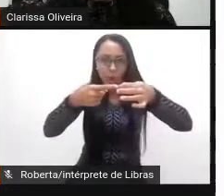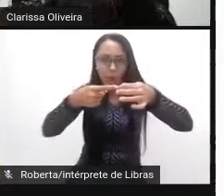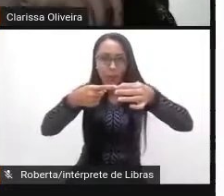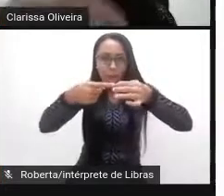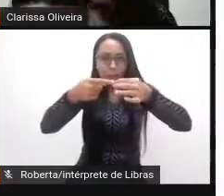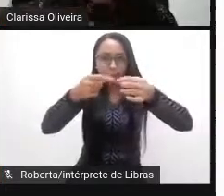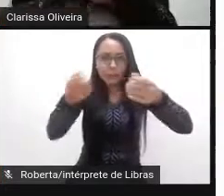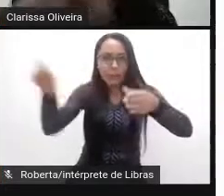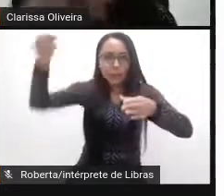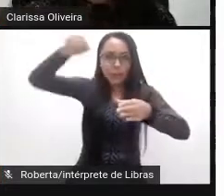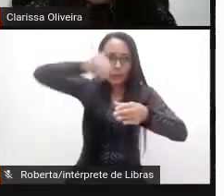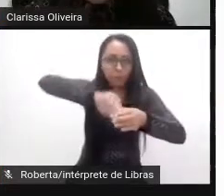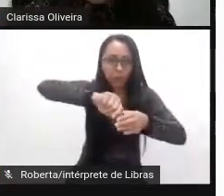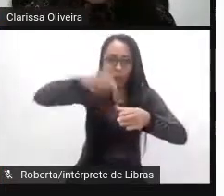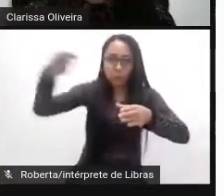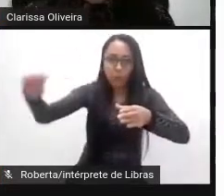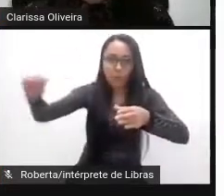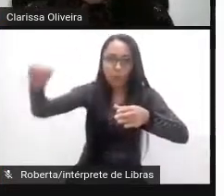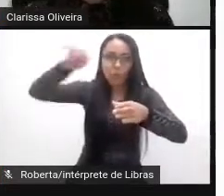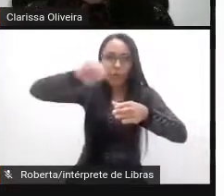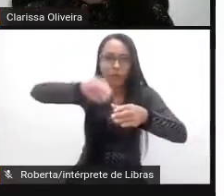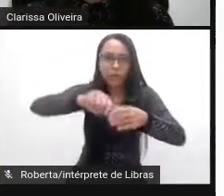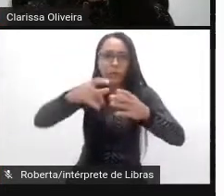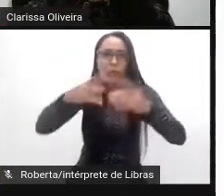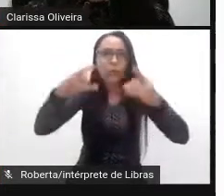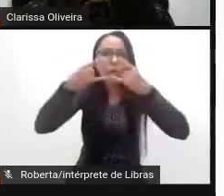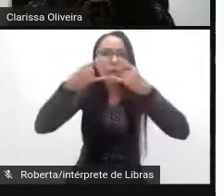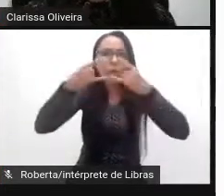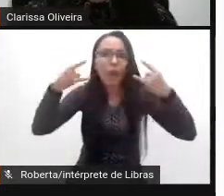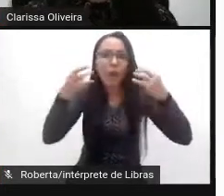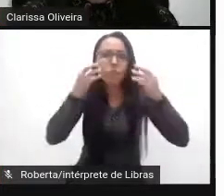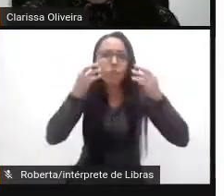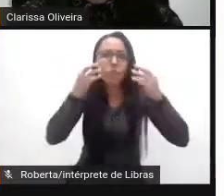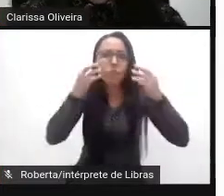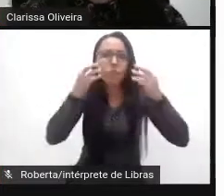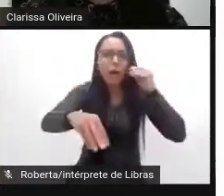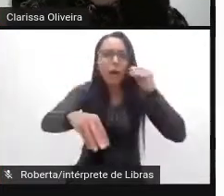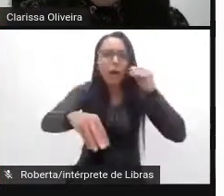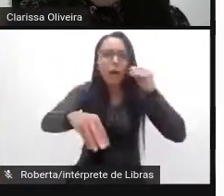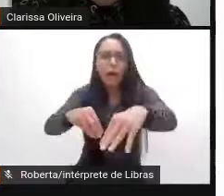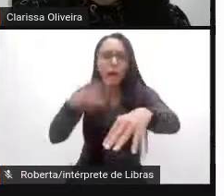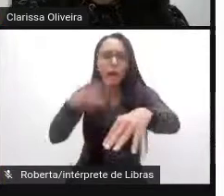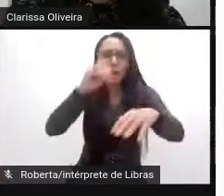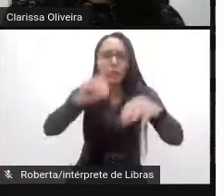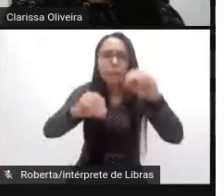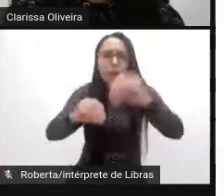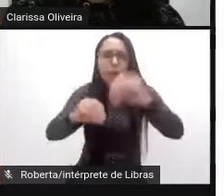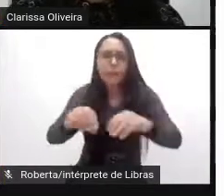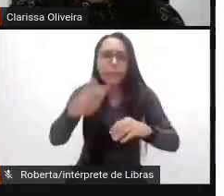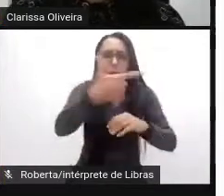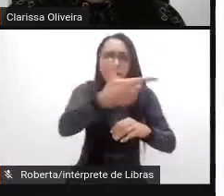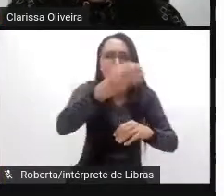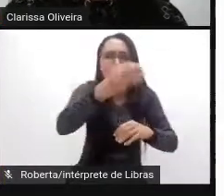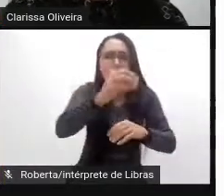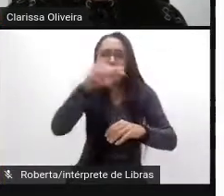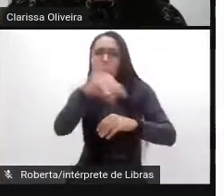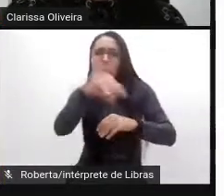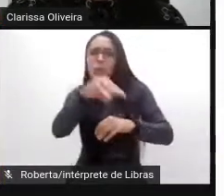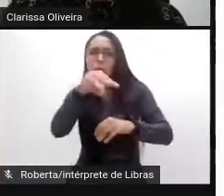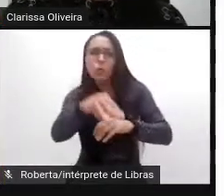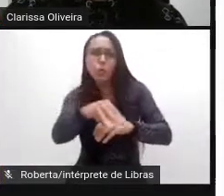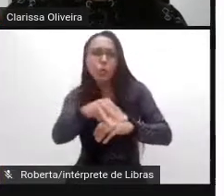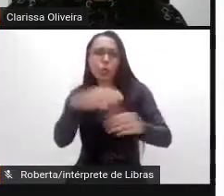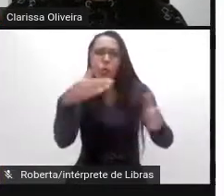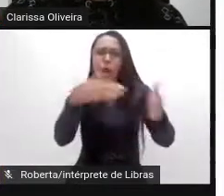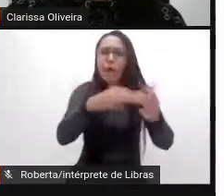vou imergir, colocar as minhas máscaras ali dentro e deixar mais ou menos de 20 a 30 minutos.